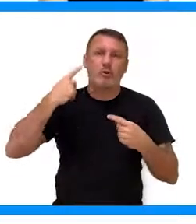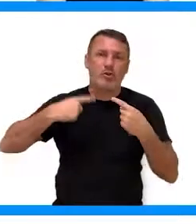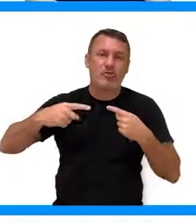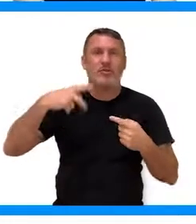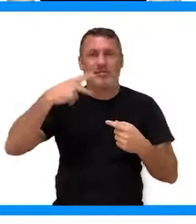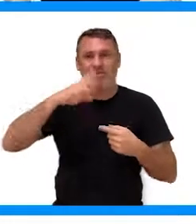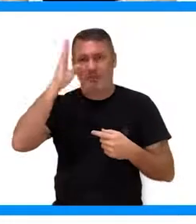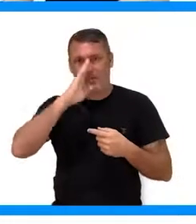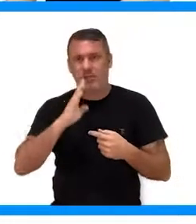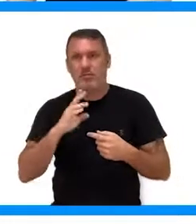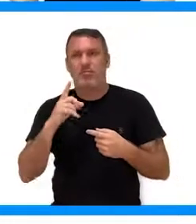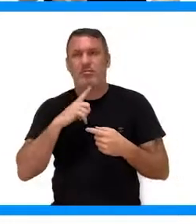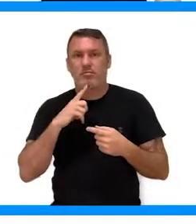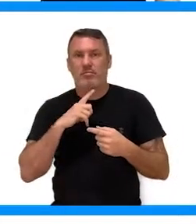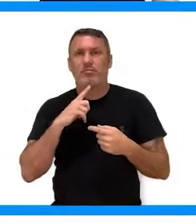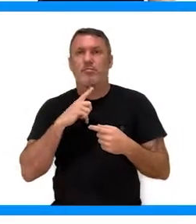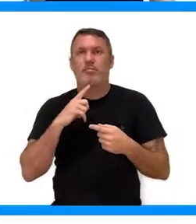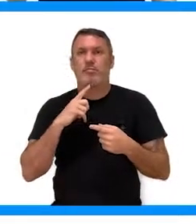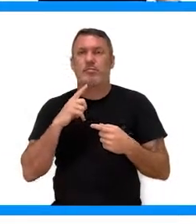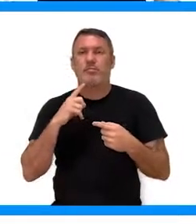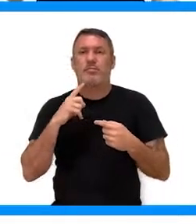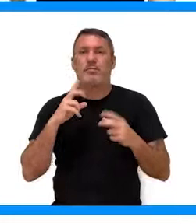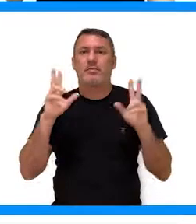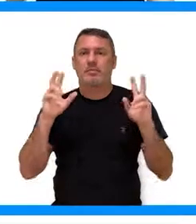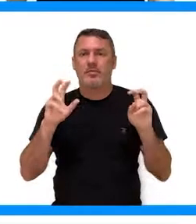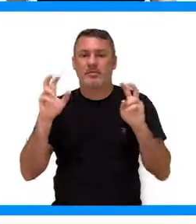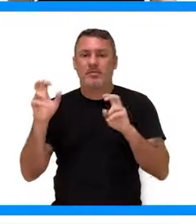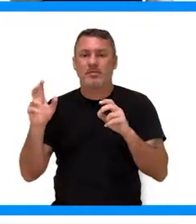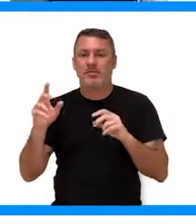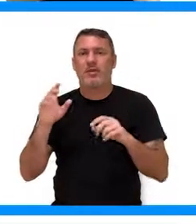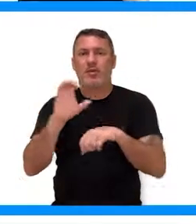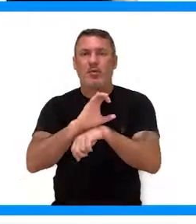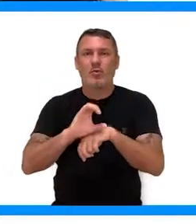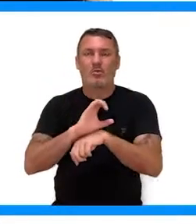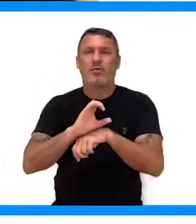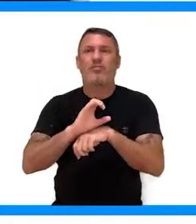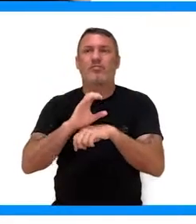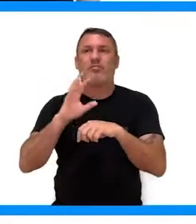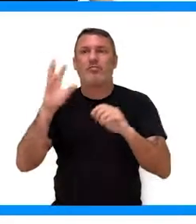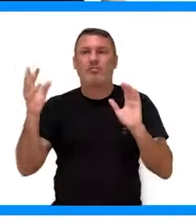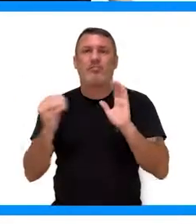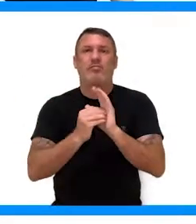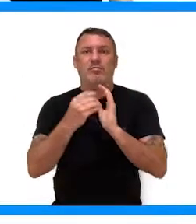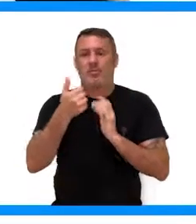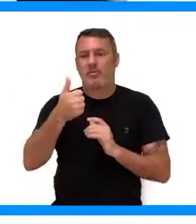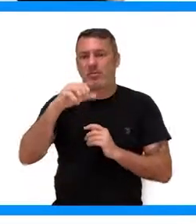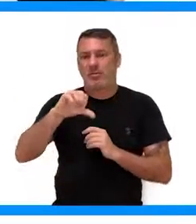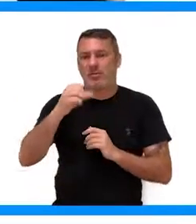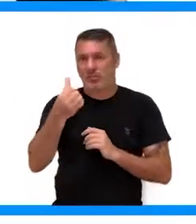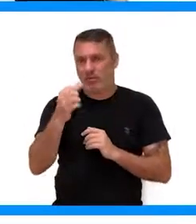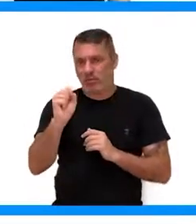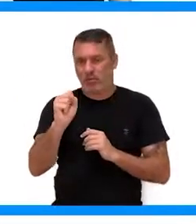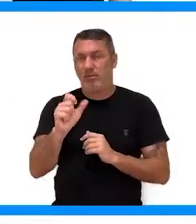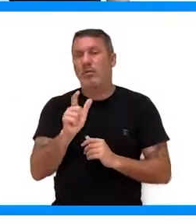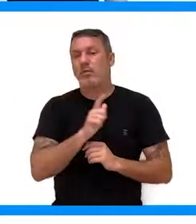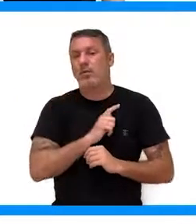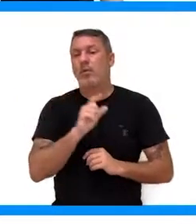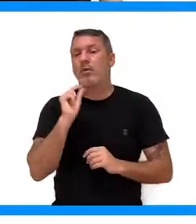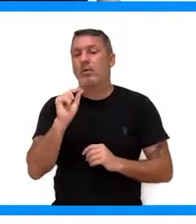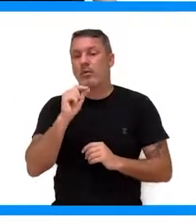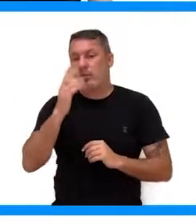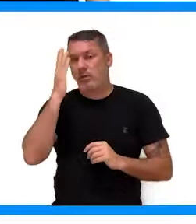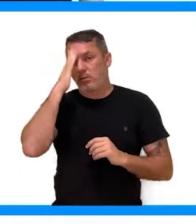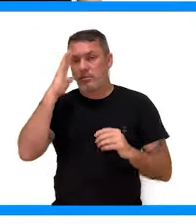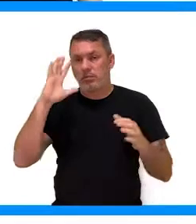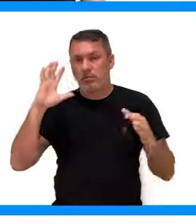política, tá? Nosso país, e depois da incorporação de muitos desses dizeres à Constituição em 68, nós temos aqui o seguinte,